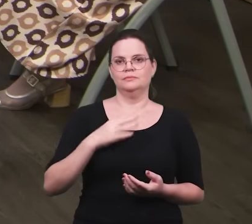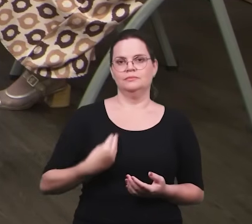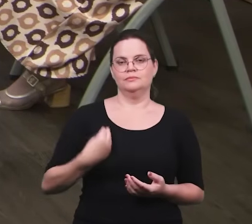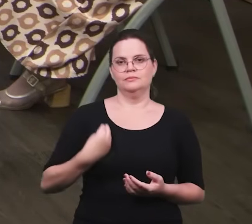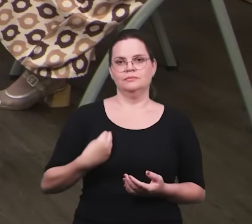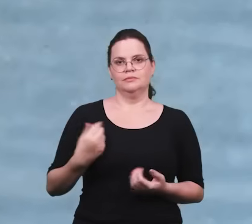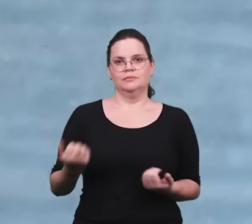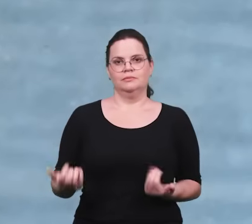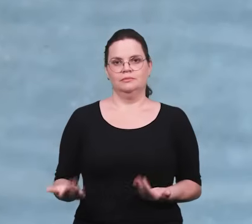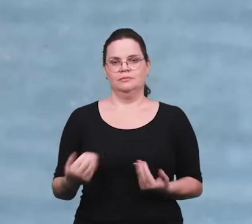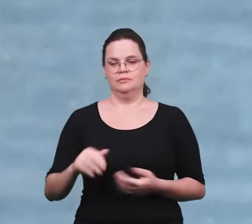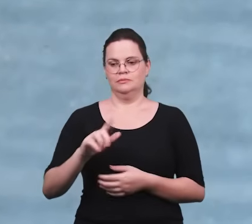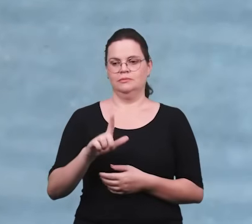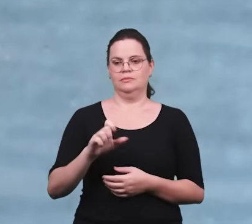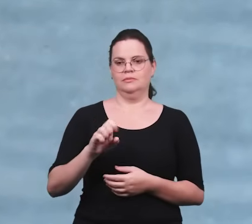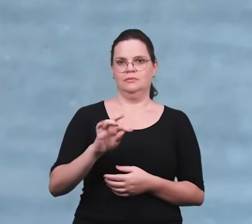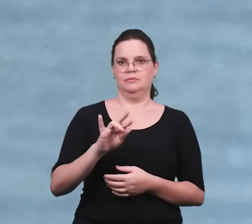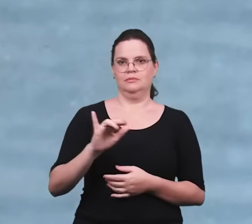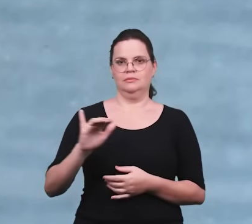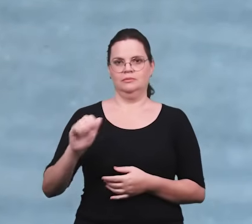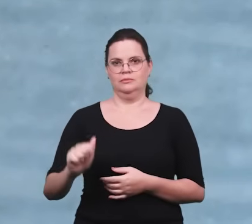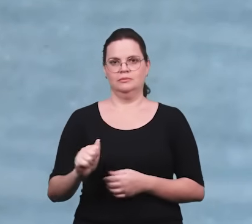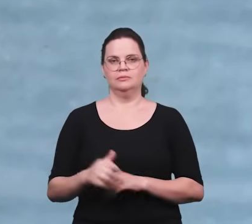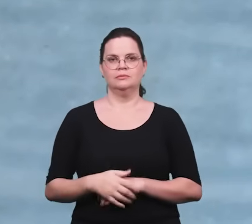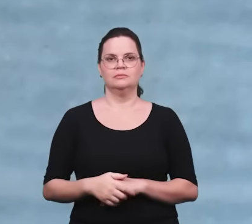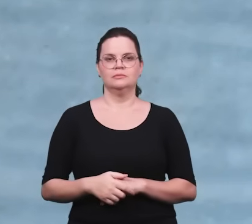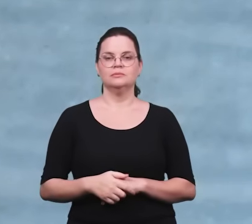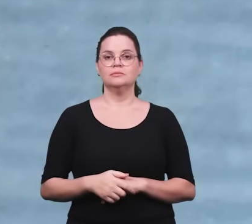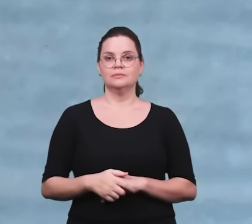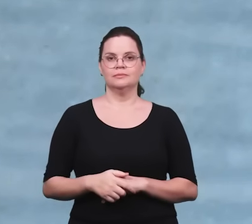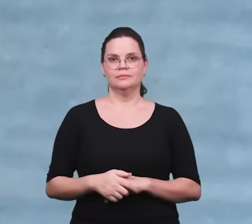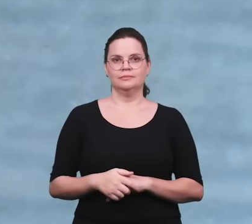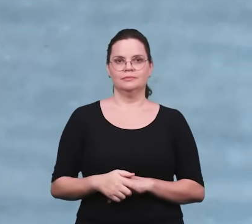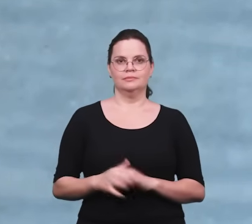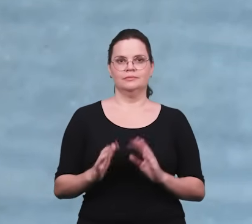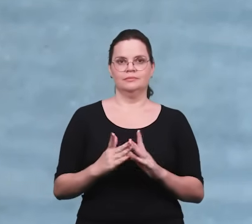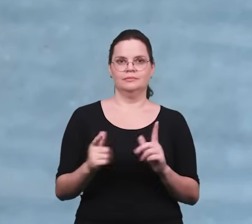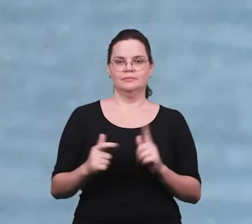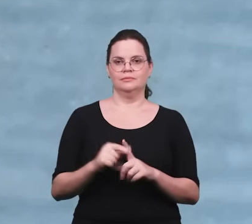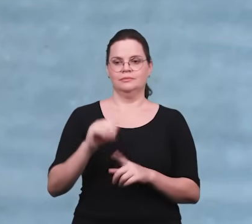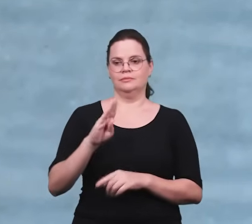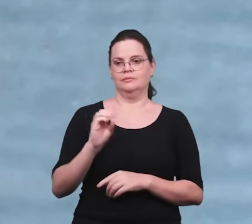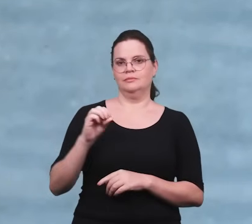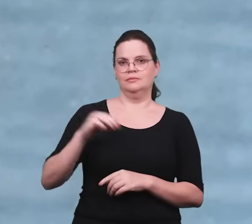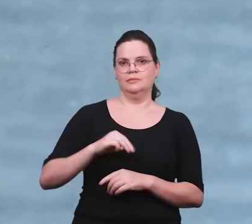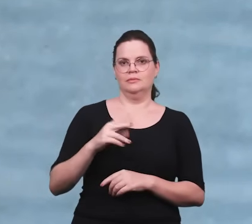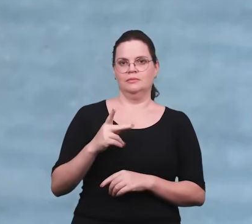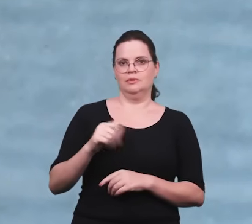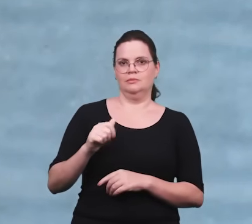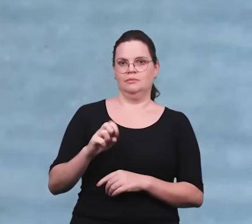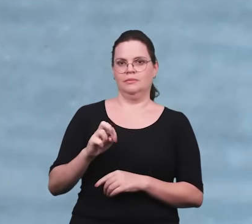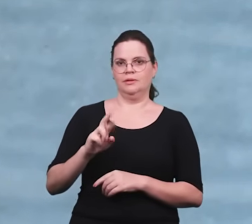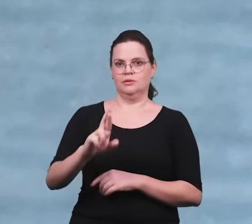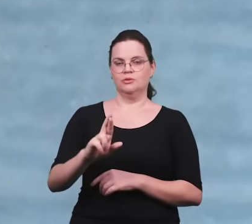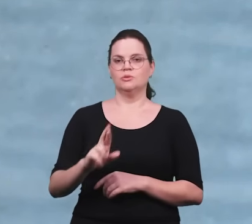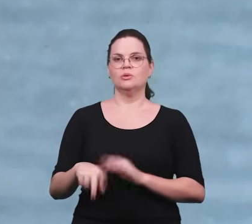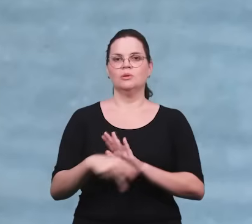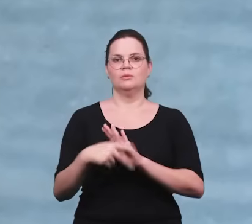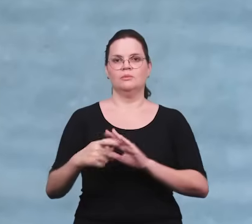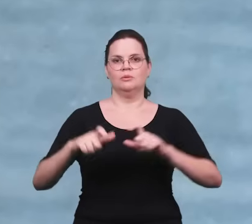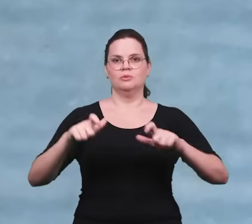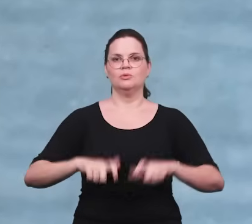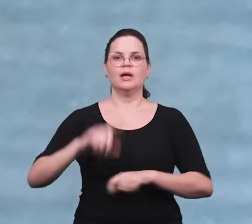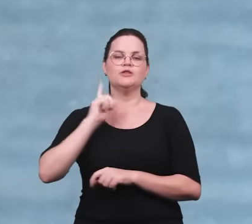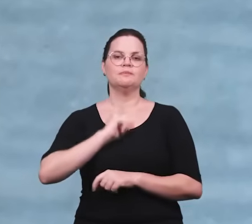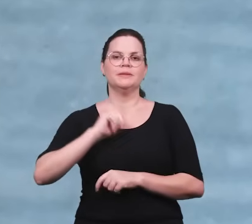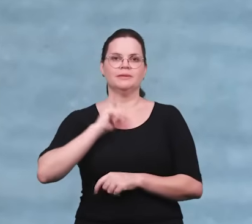participação da jovem Letícia Reguete de Souza. Ela é da Igreja Bom Pastor em Manhuaçu, na cidade de